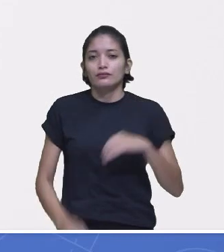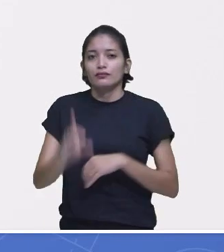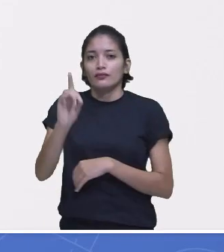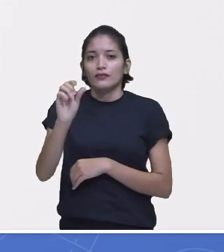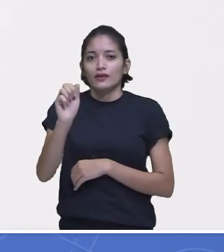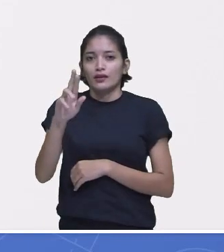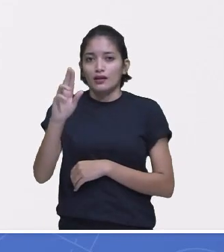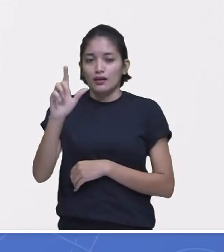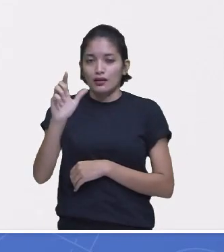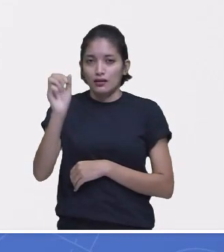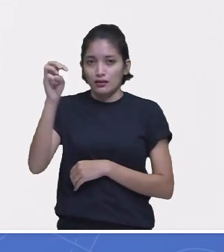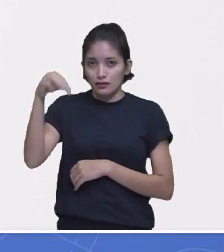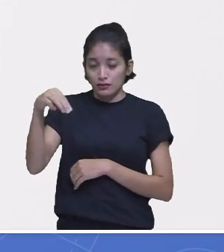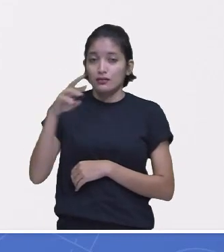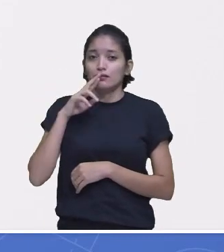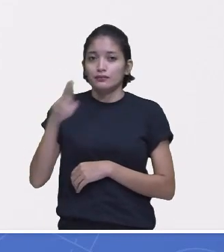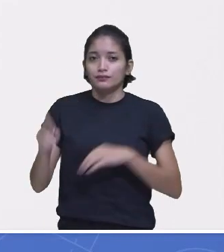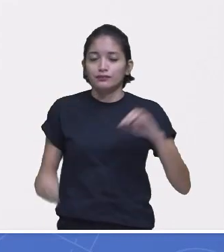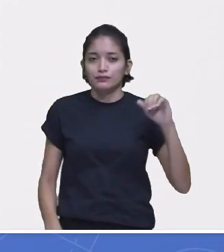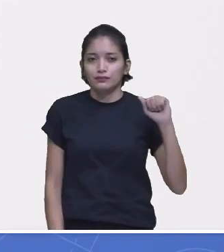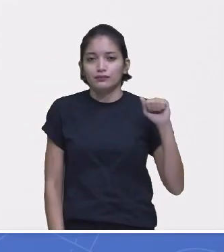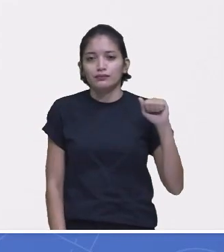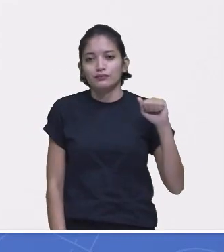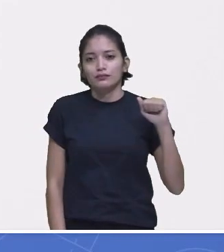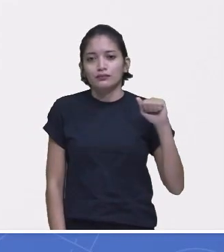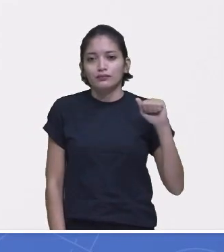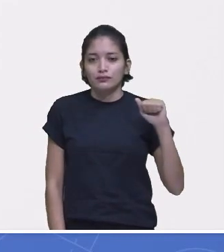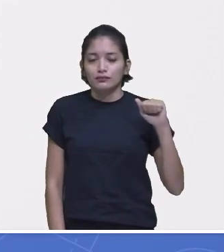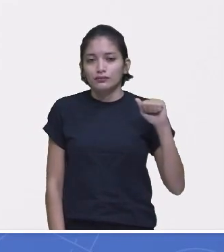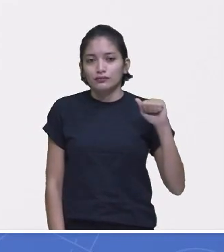Darlan, letra A.